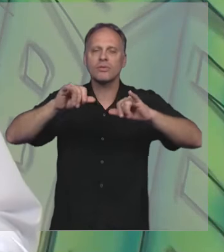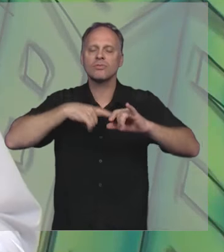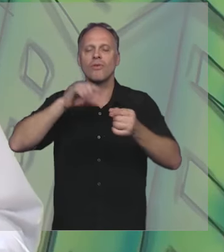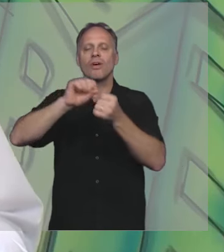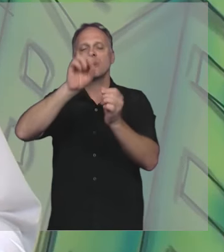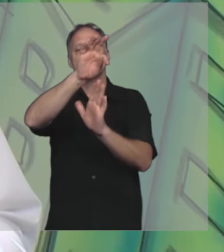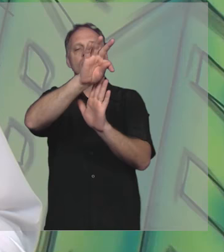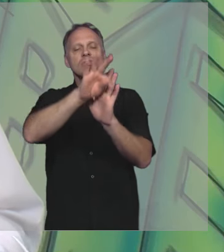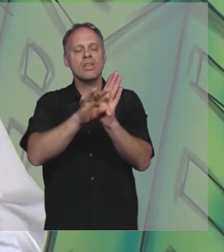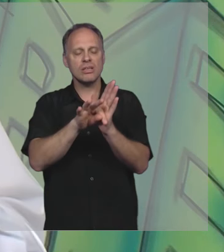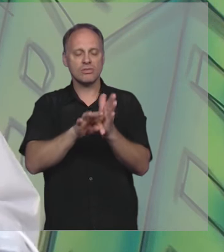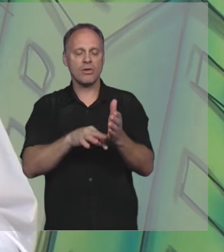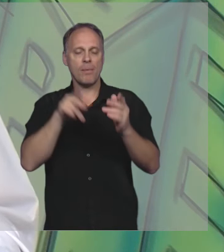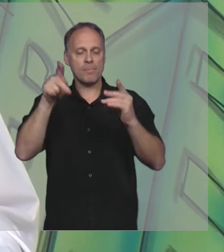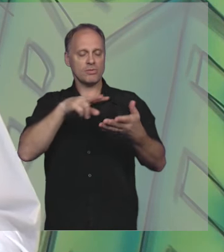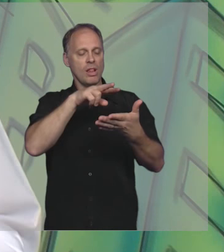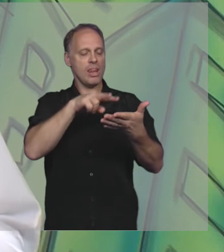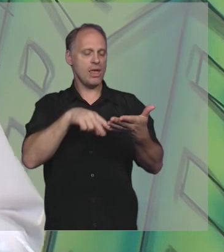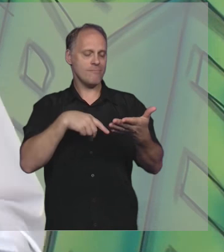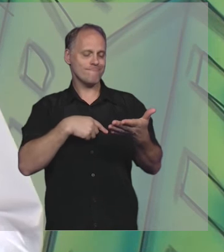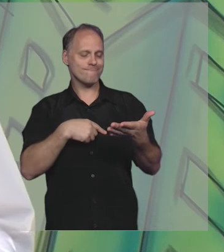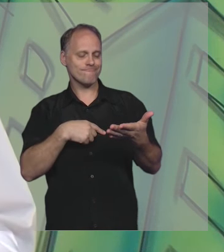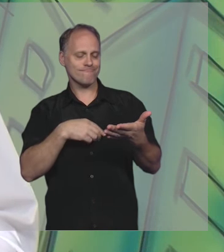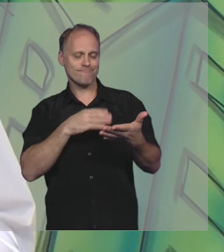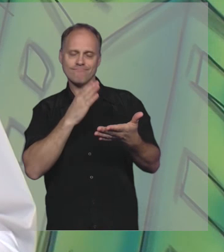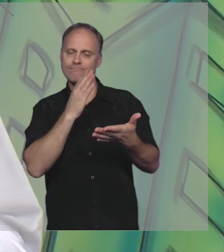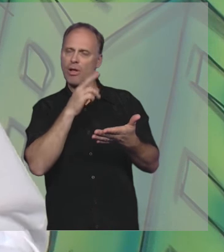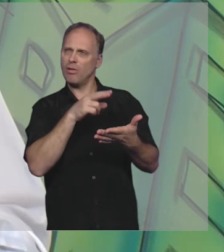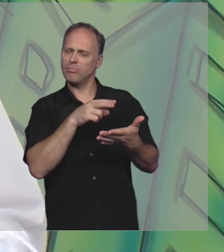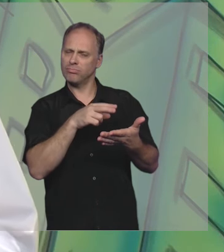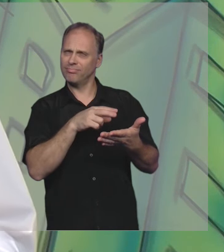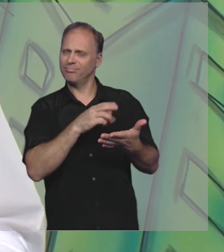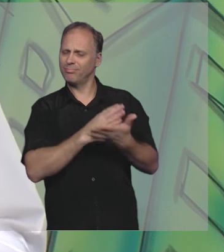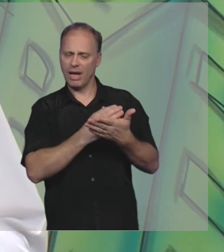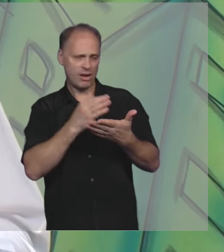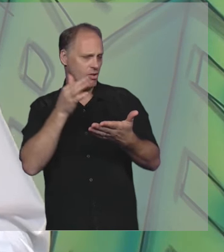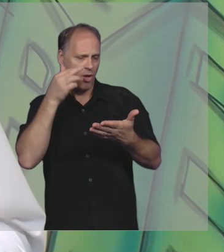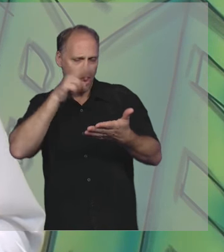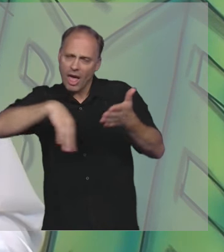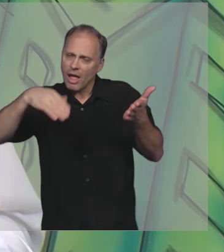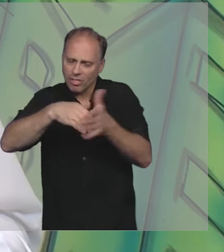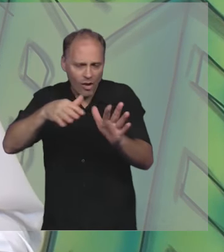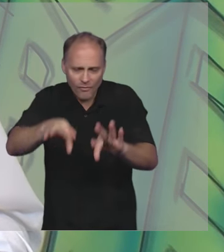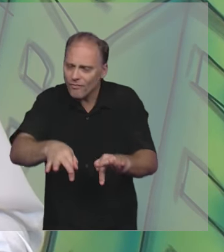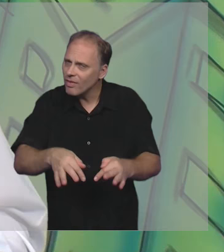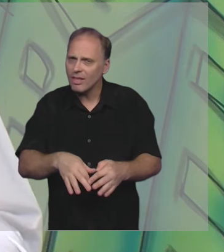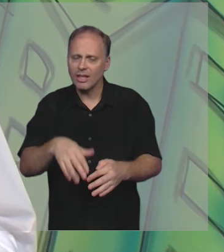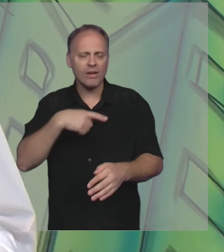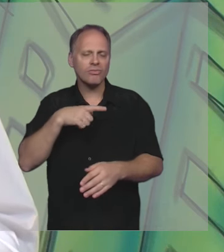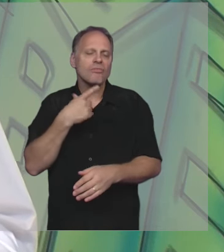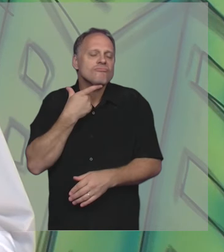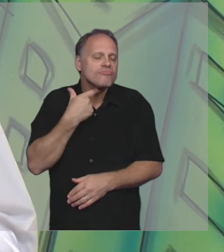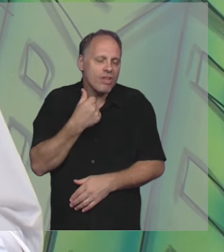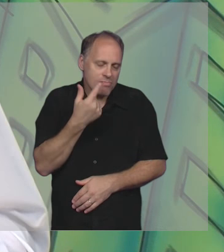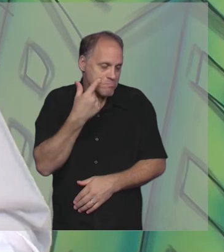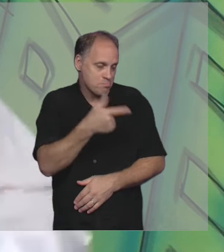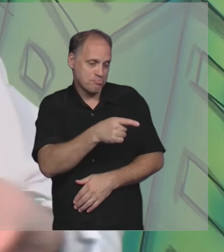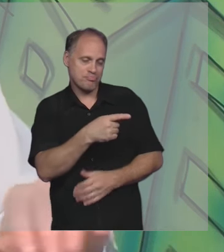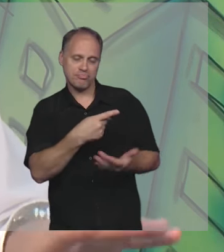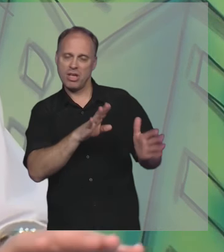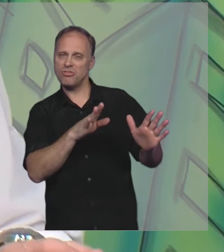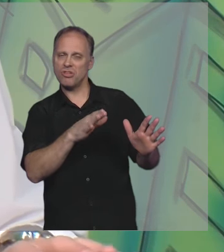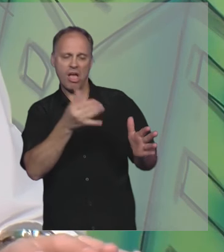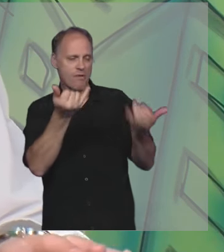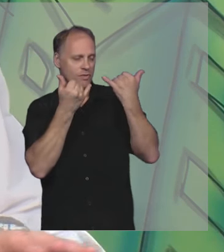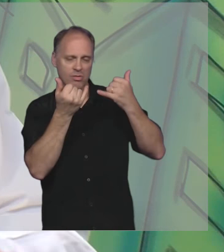faz um texto, muitas vezes a pessoa lê o texto e ela para de ler na metade, ela não vai até o final, ela não tem uma adesão àquilo e ela